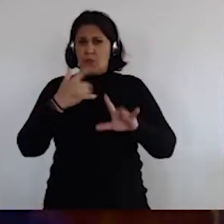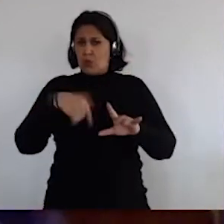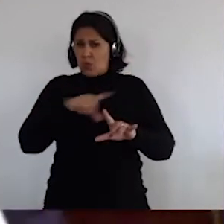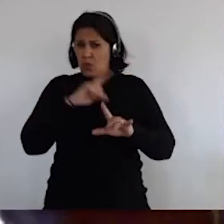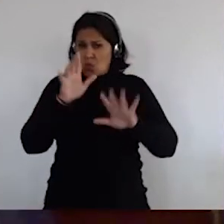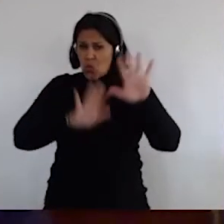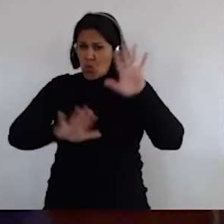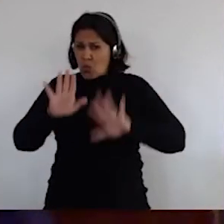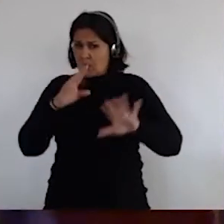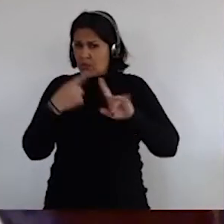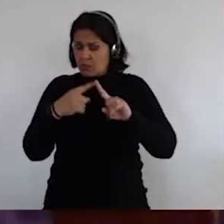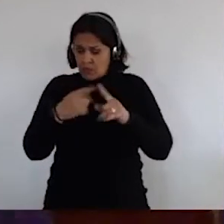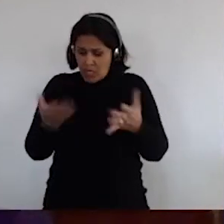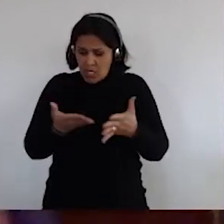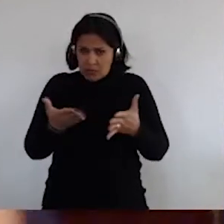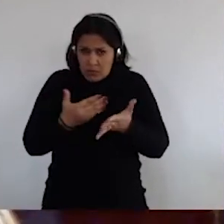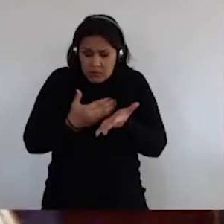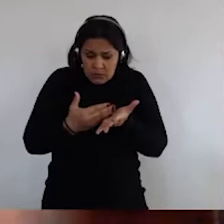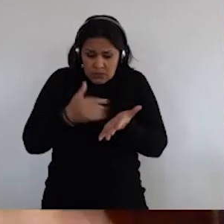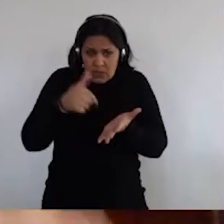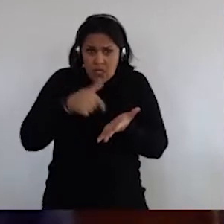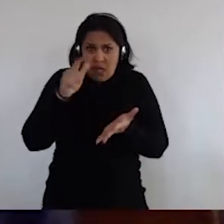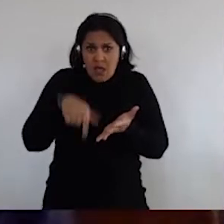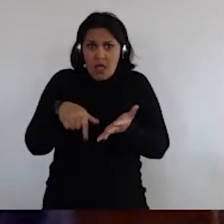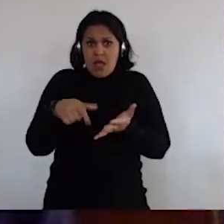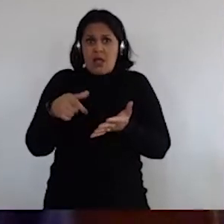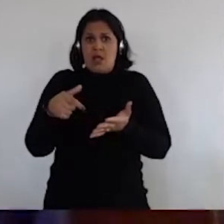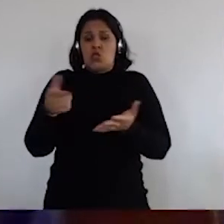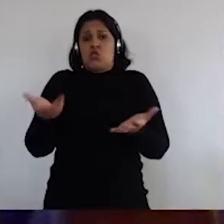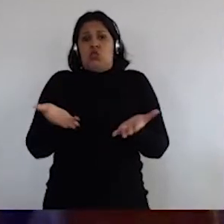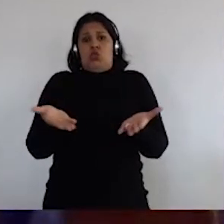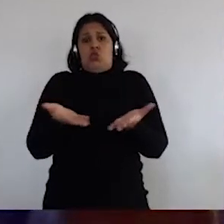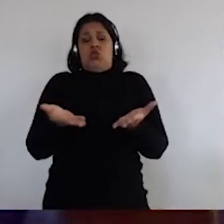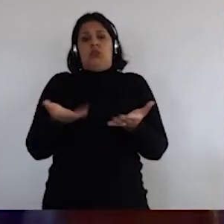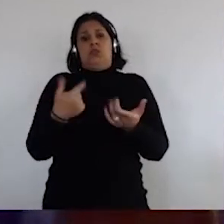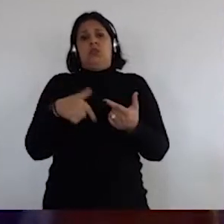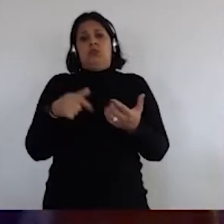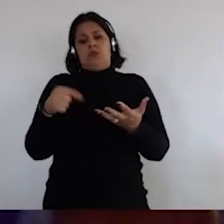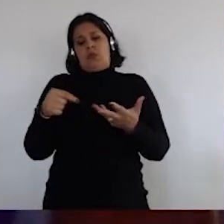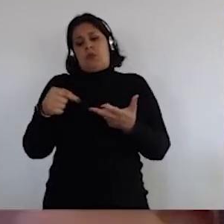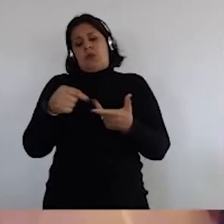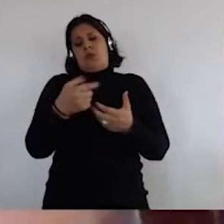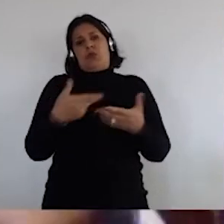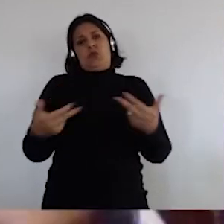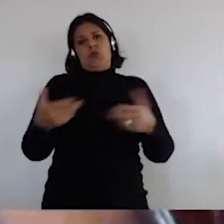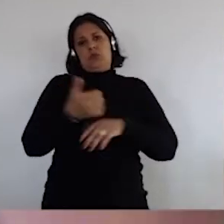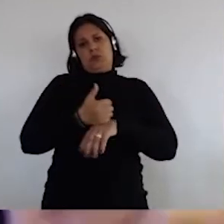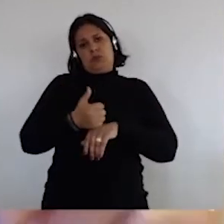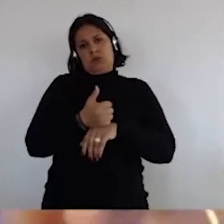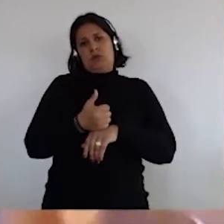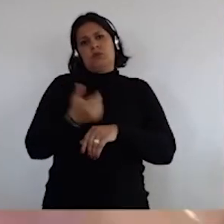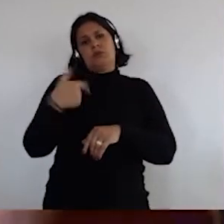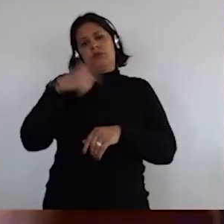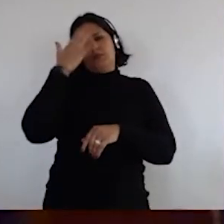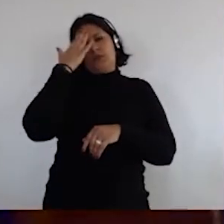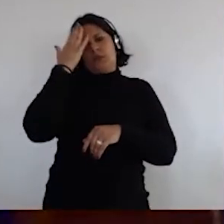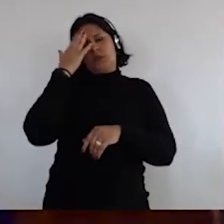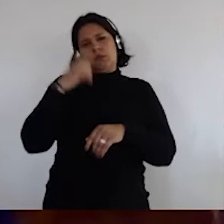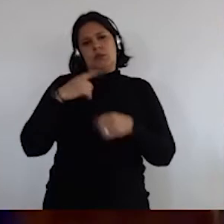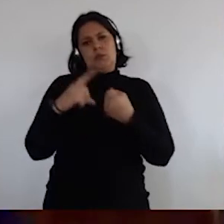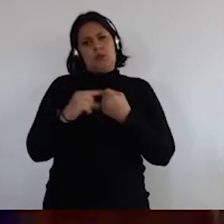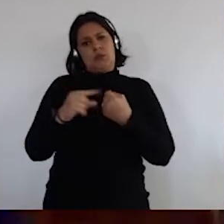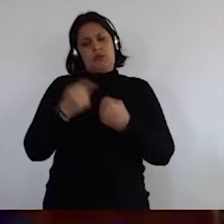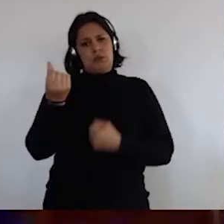para ferimento de prerrogativas profissionais, que estão, todos nós sabemos, no artigo 6º e no artigo